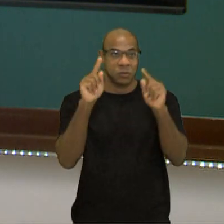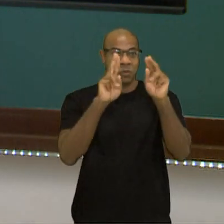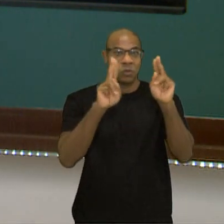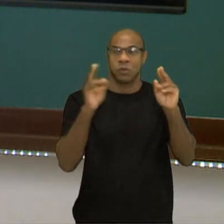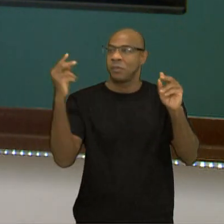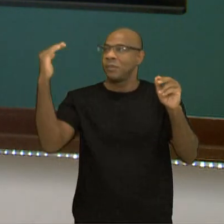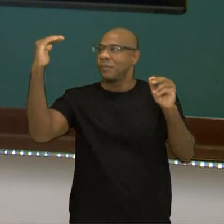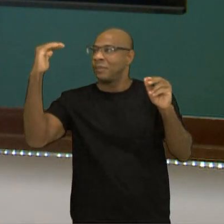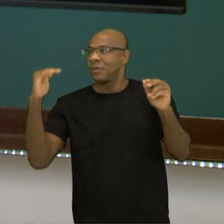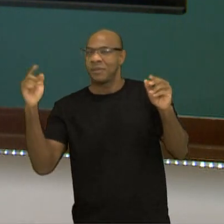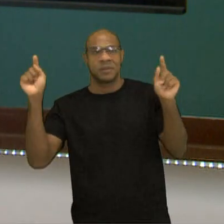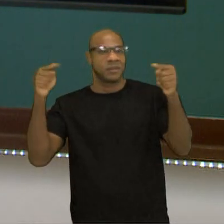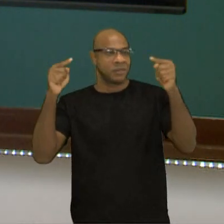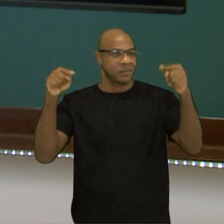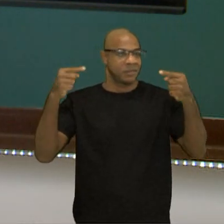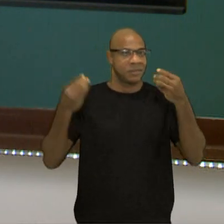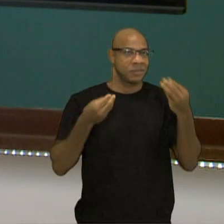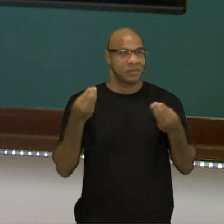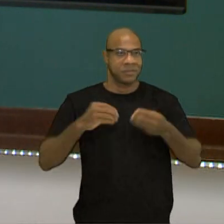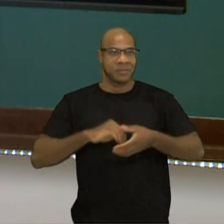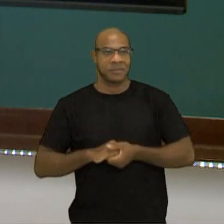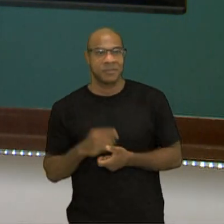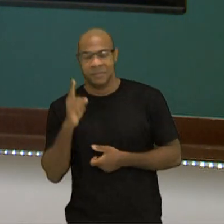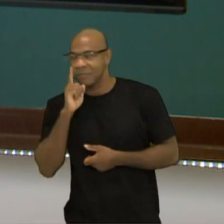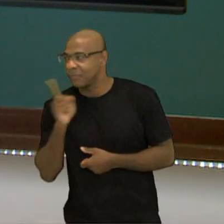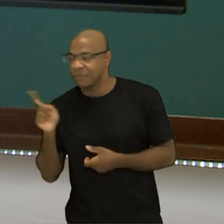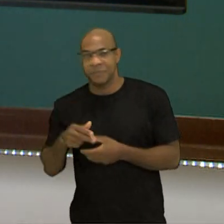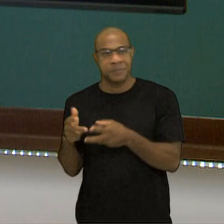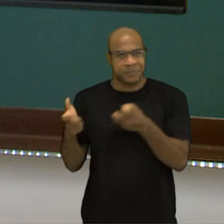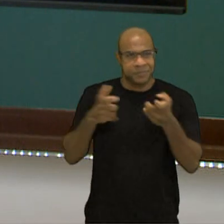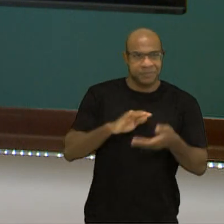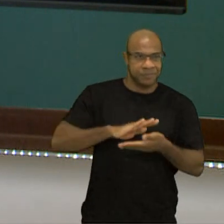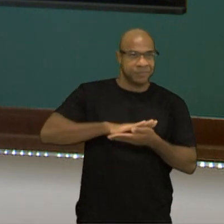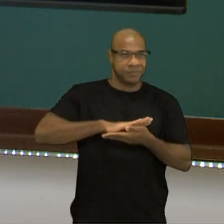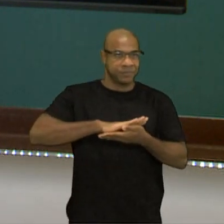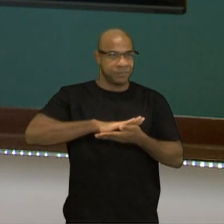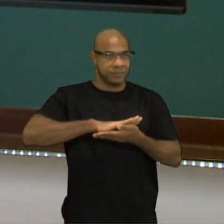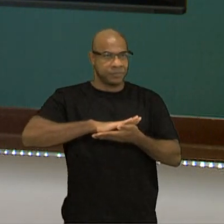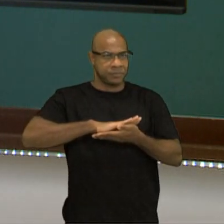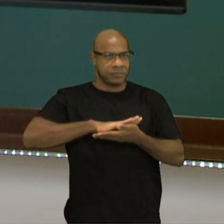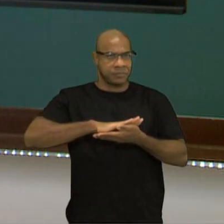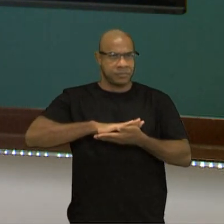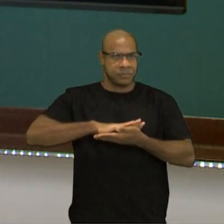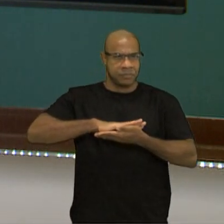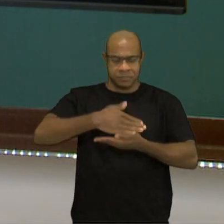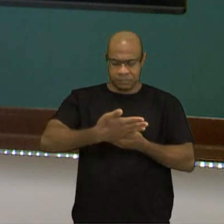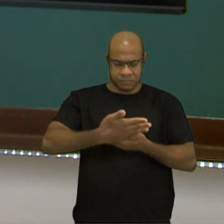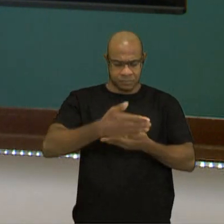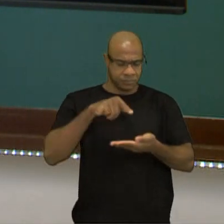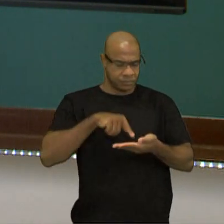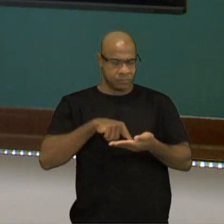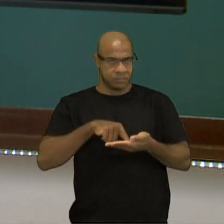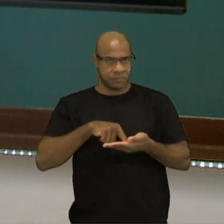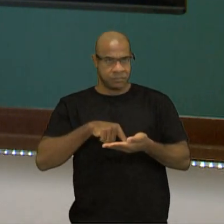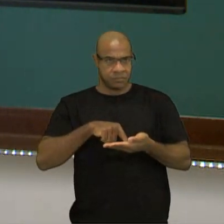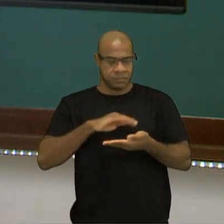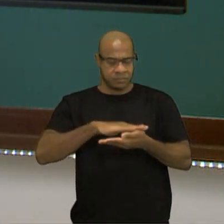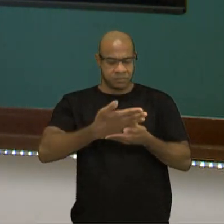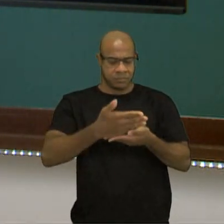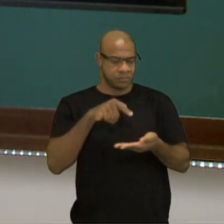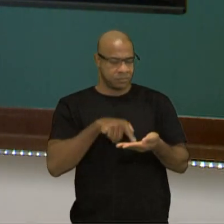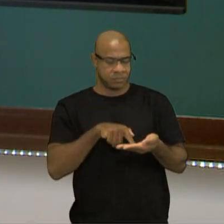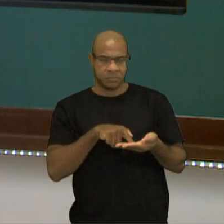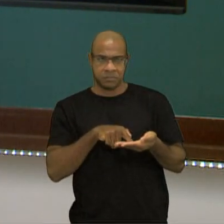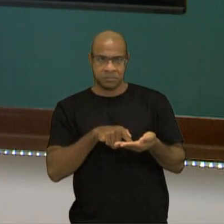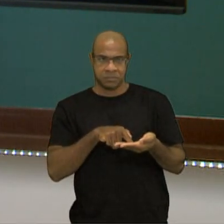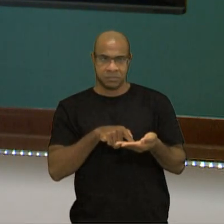olha, o laptop computer. Por que quando a gente pensa em notebook, a palavra notebook significa caderno, né? Então a gente